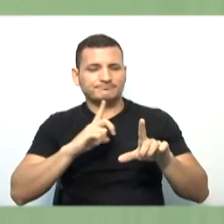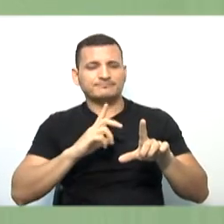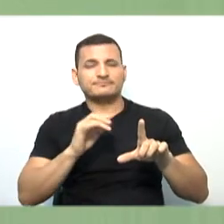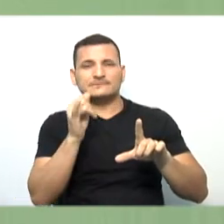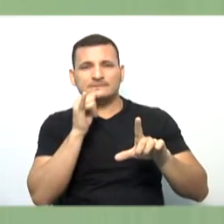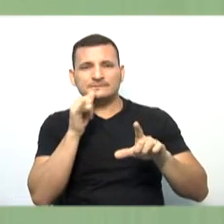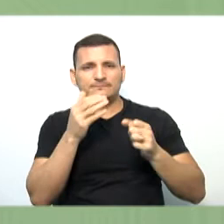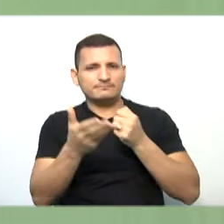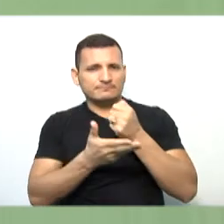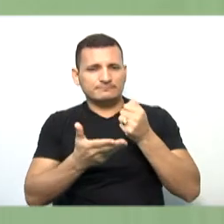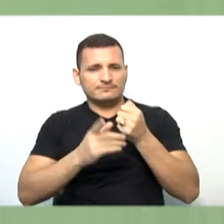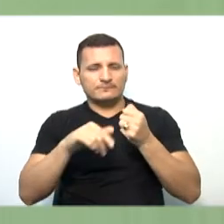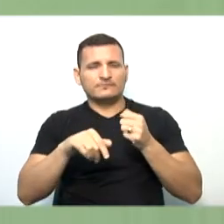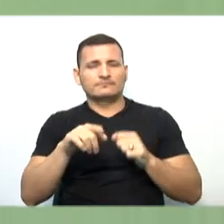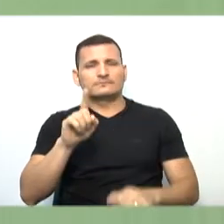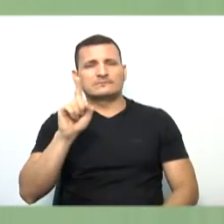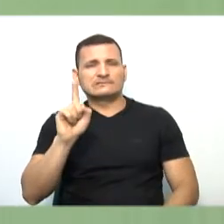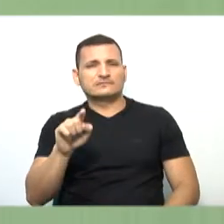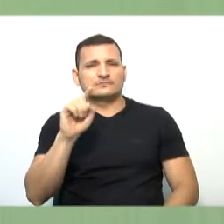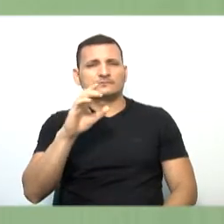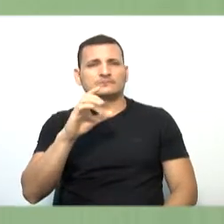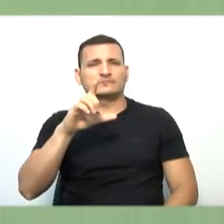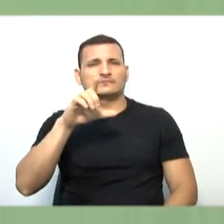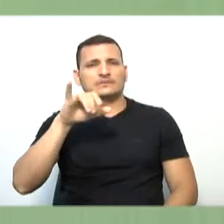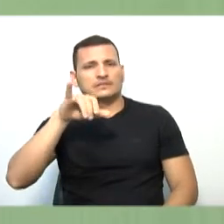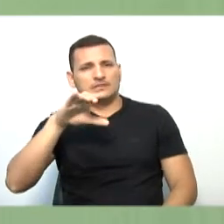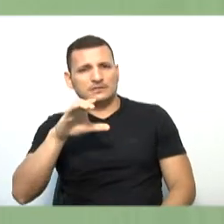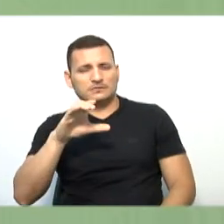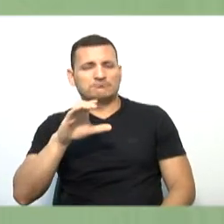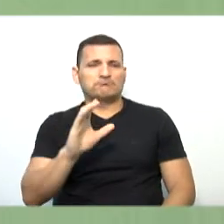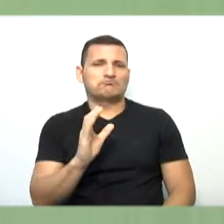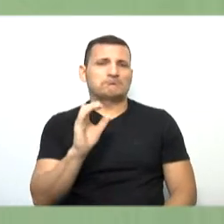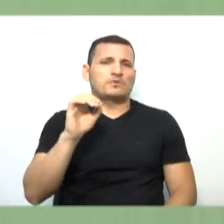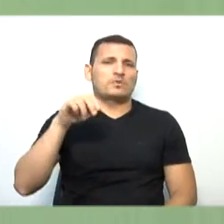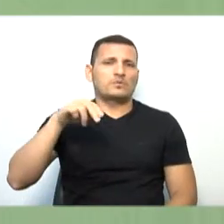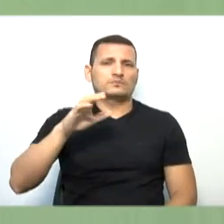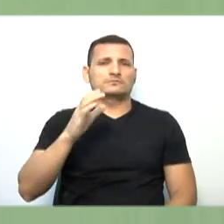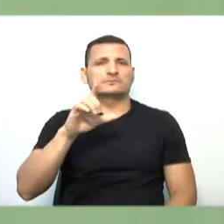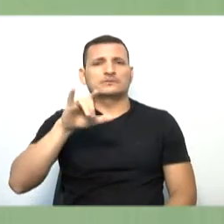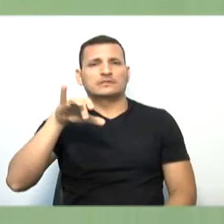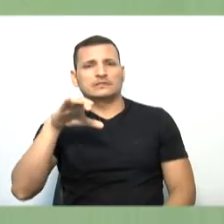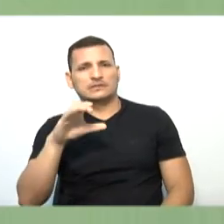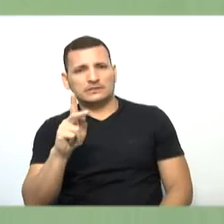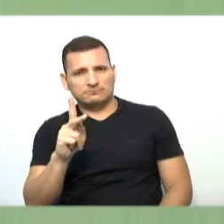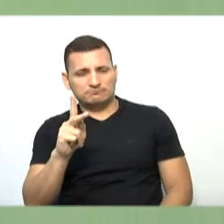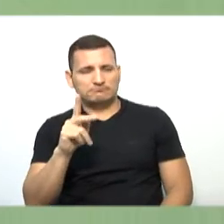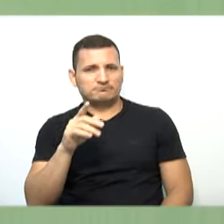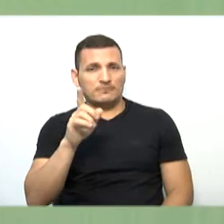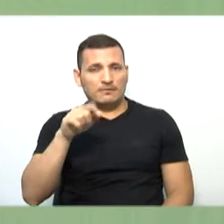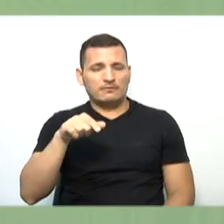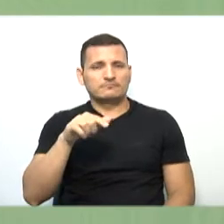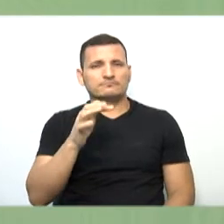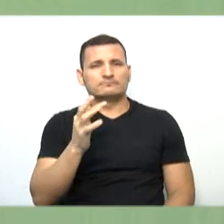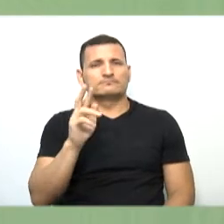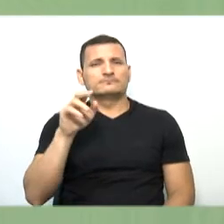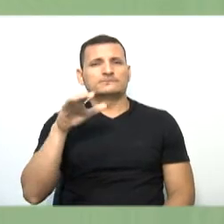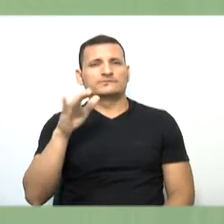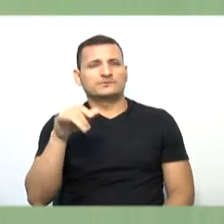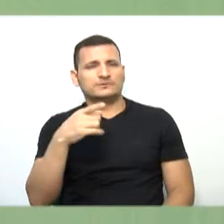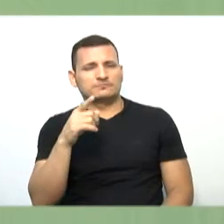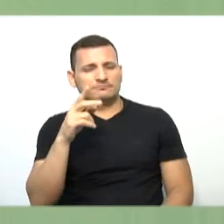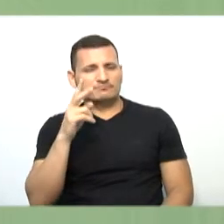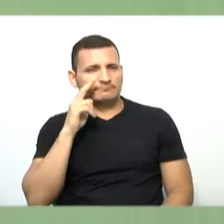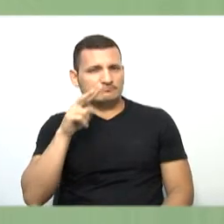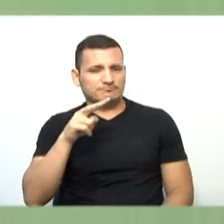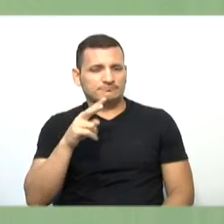exemplo básico é o evento de clique, que é o onClick, que nós chamamos a função. Então, vê só como uma coisa chama a outra?